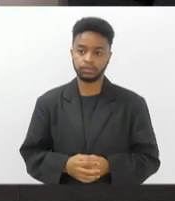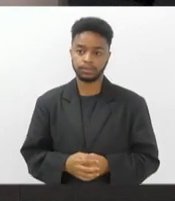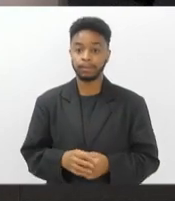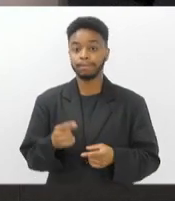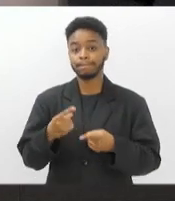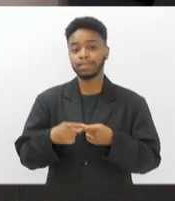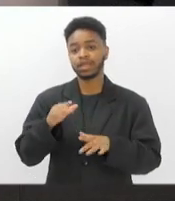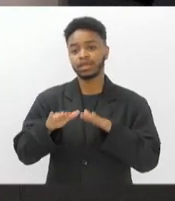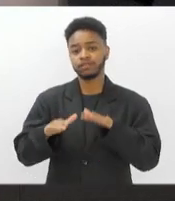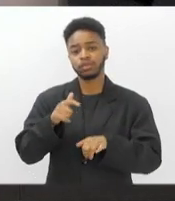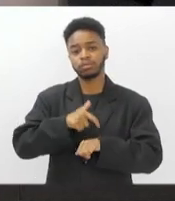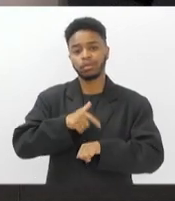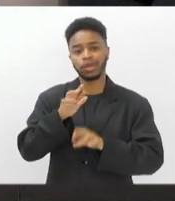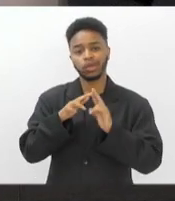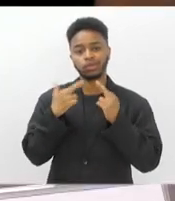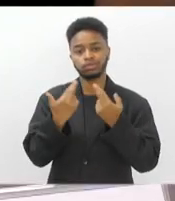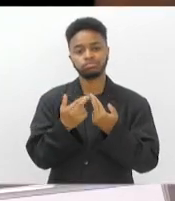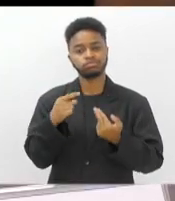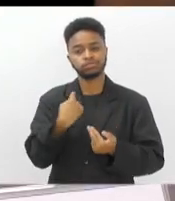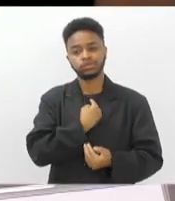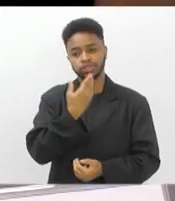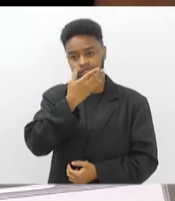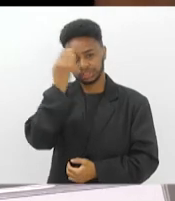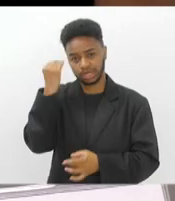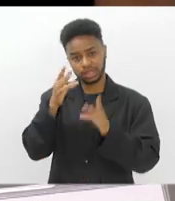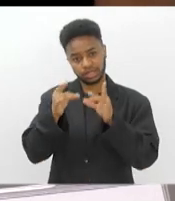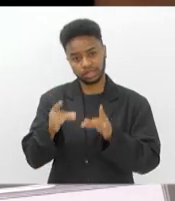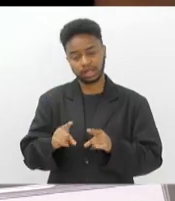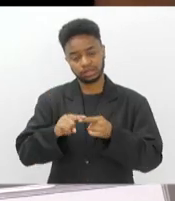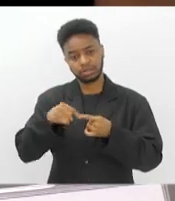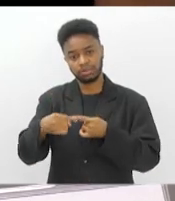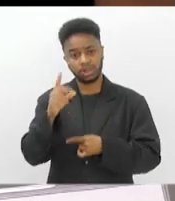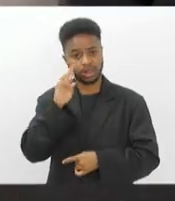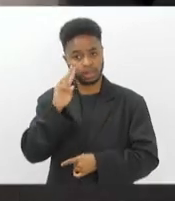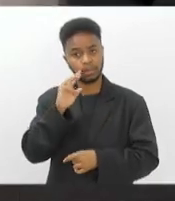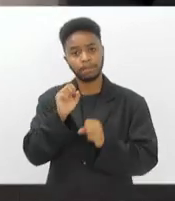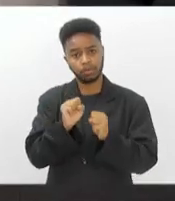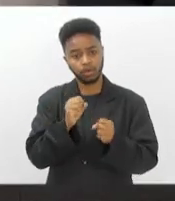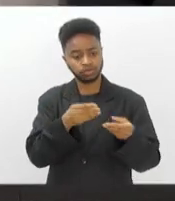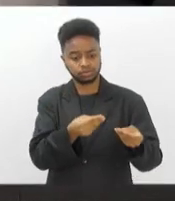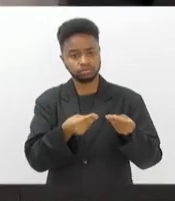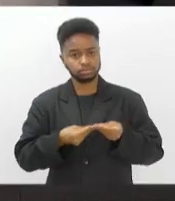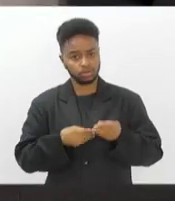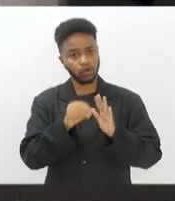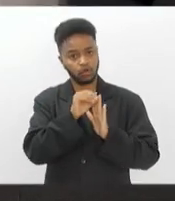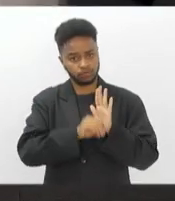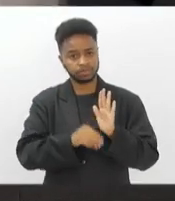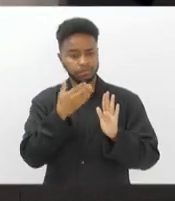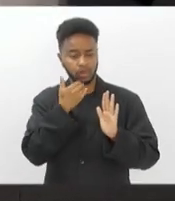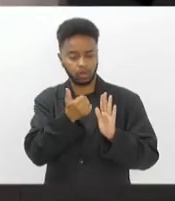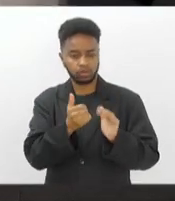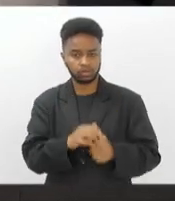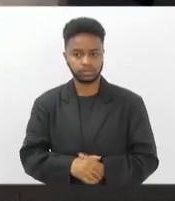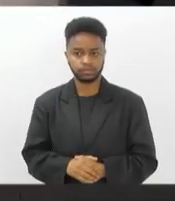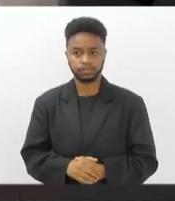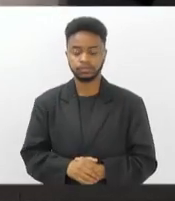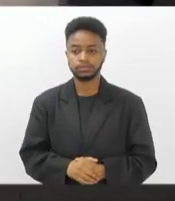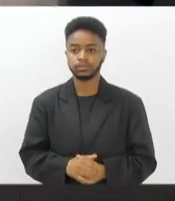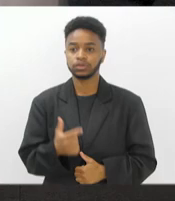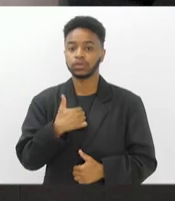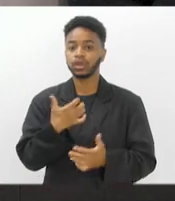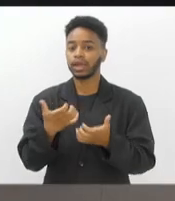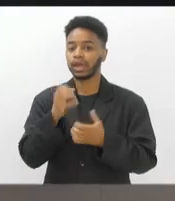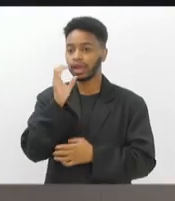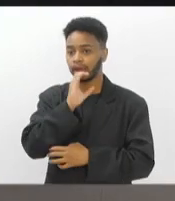vezes na hora da reunião a gente esquece de algum detalhe depois a gente lembra fá Então pode pode mandar diretamente que fica mais fácil presente eh rapidamente